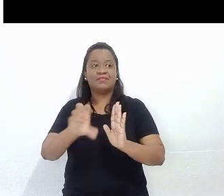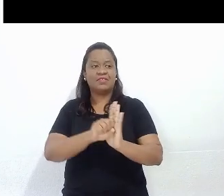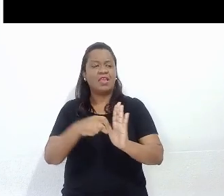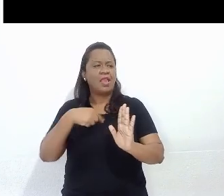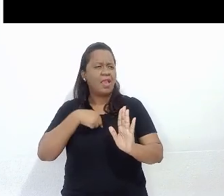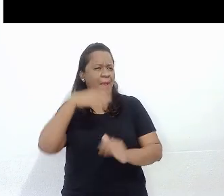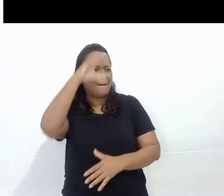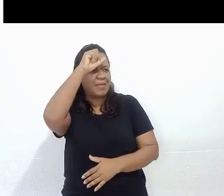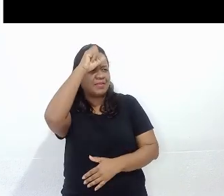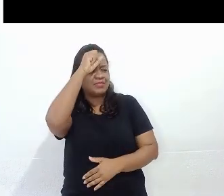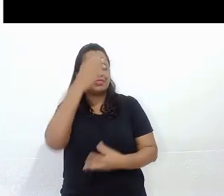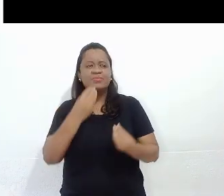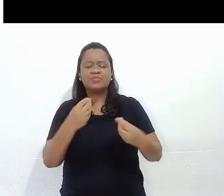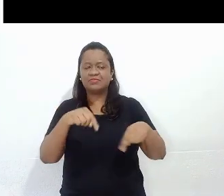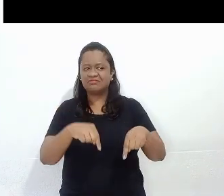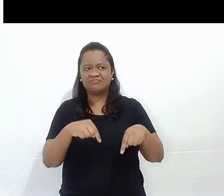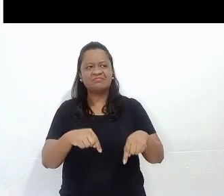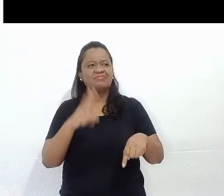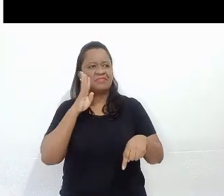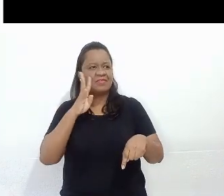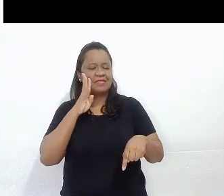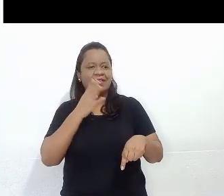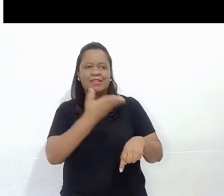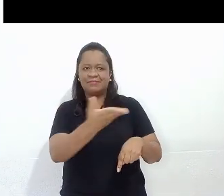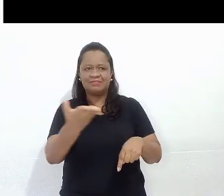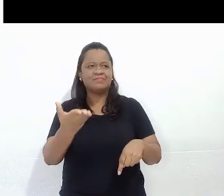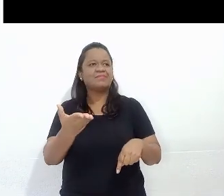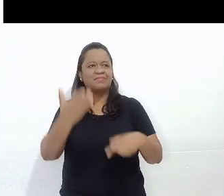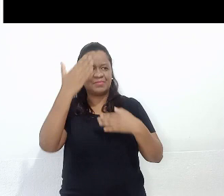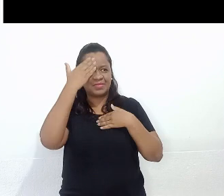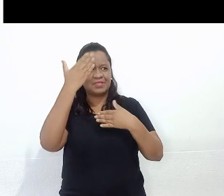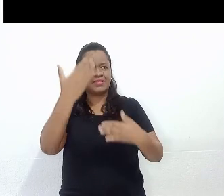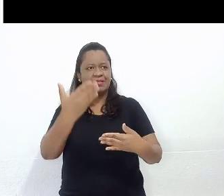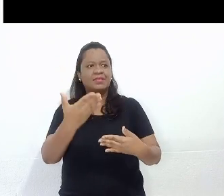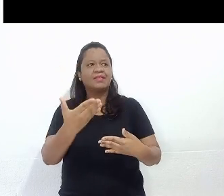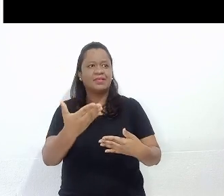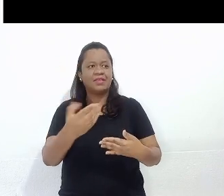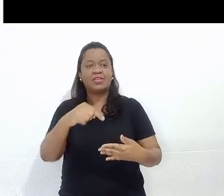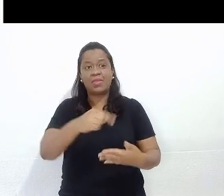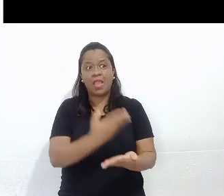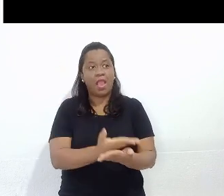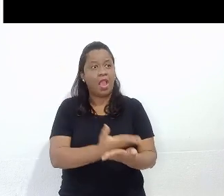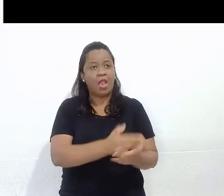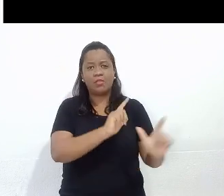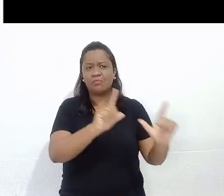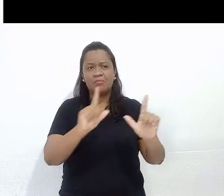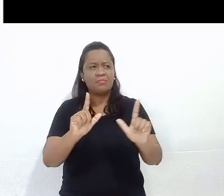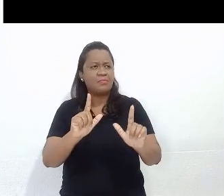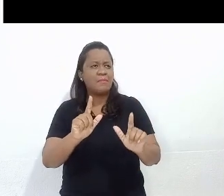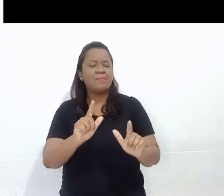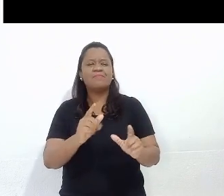está sendo muito legal essa experiência. Obrigado por ter falado, que foi muito maneiro.